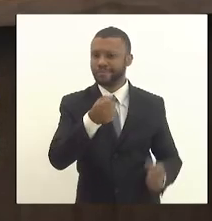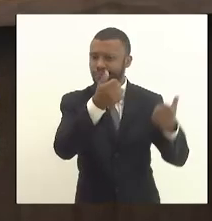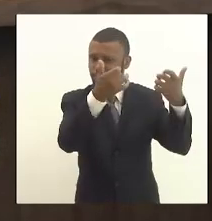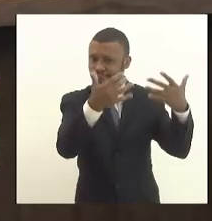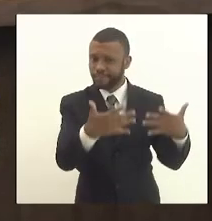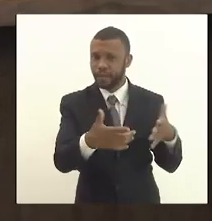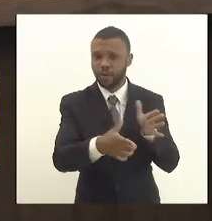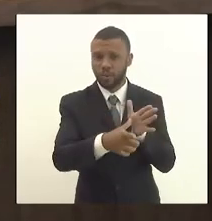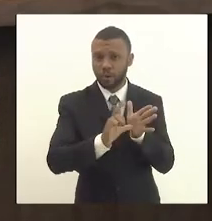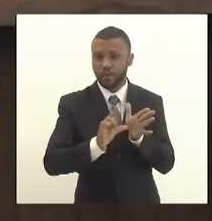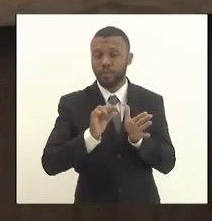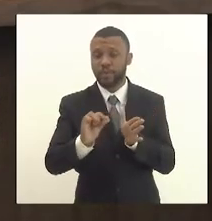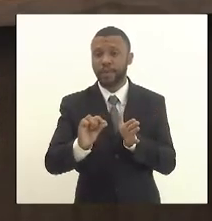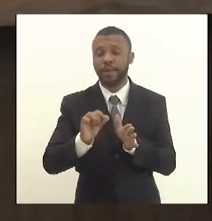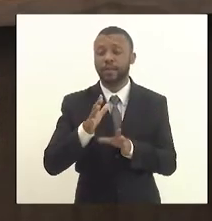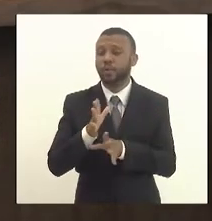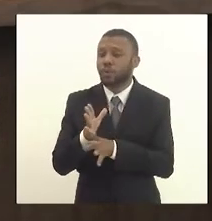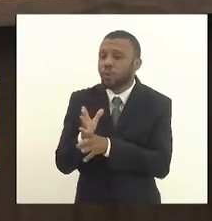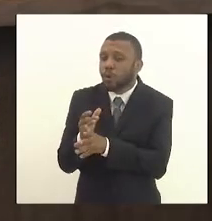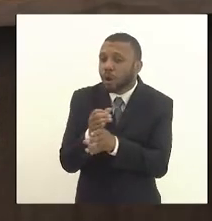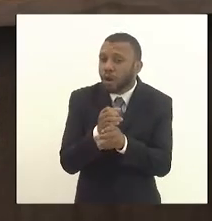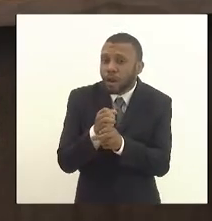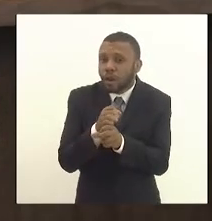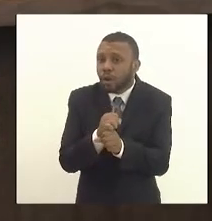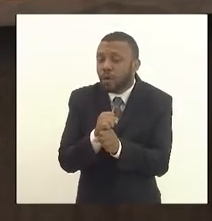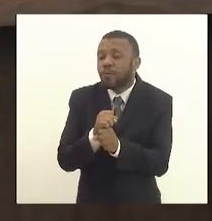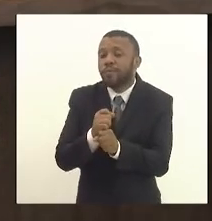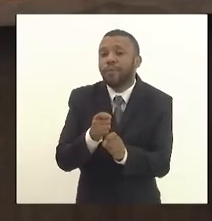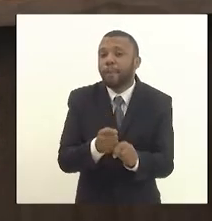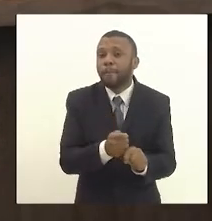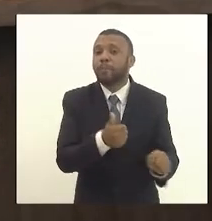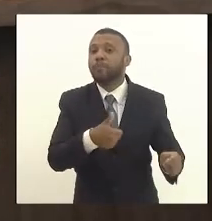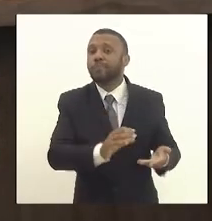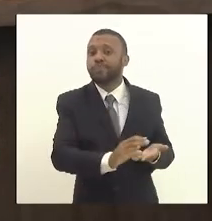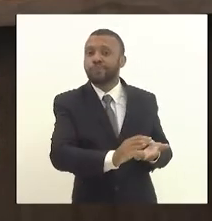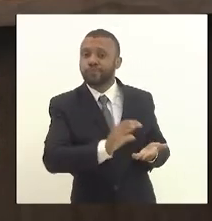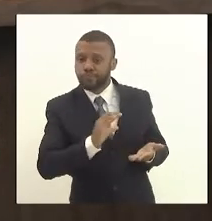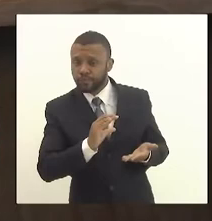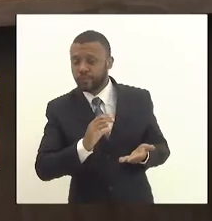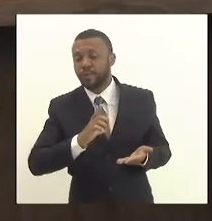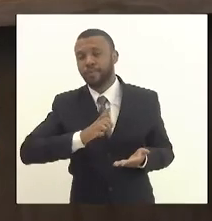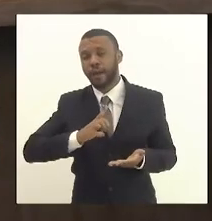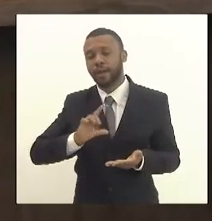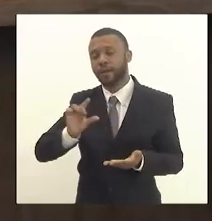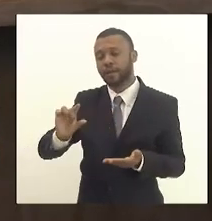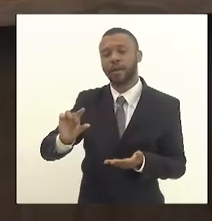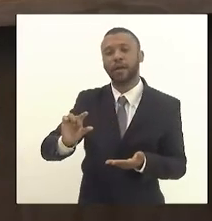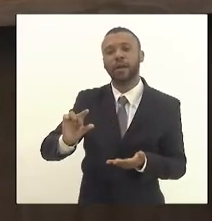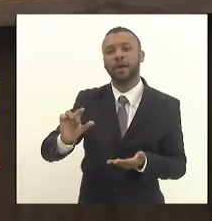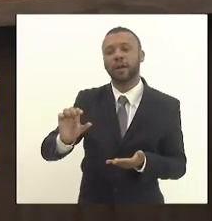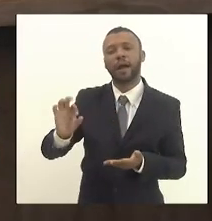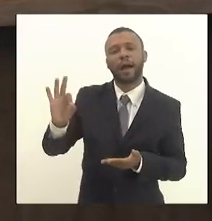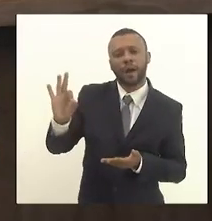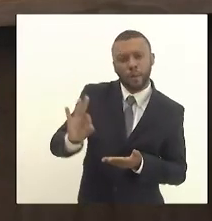a monetização do fundo vem através da emissão das debêntures, né? E